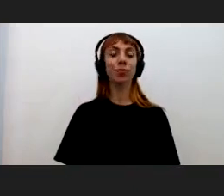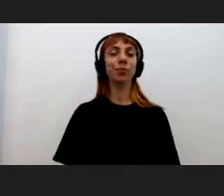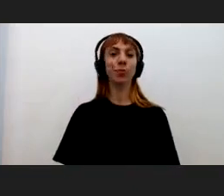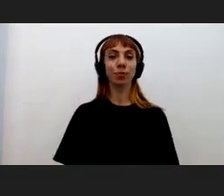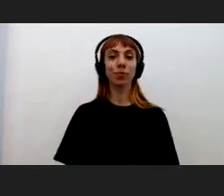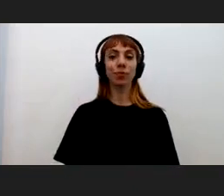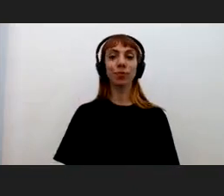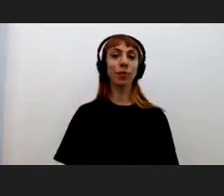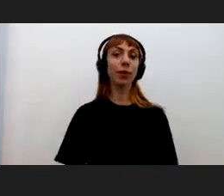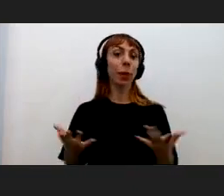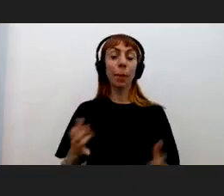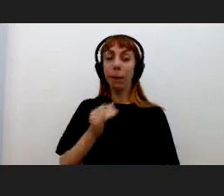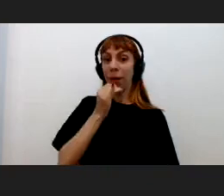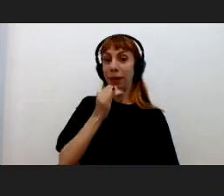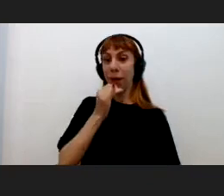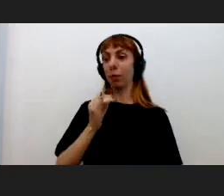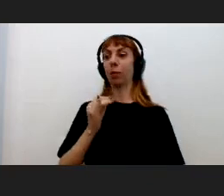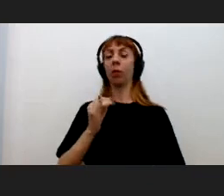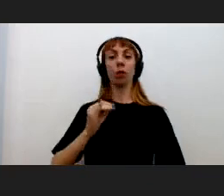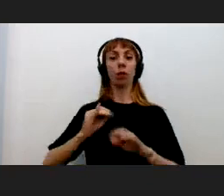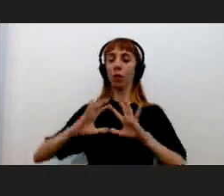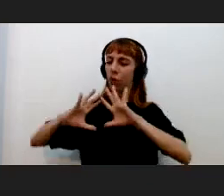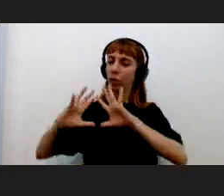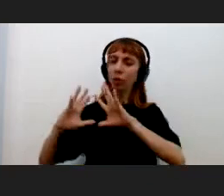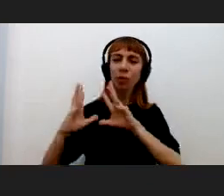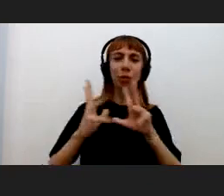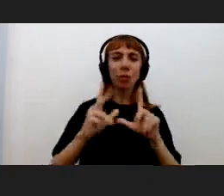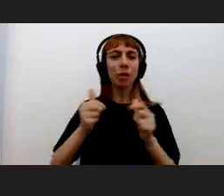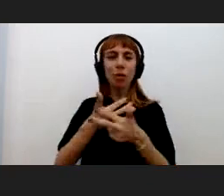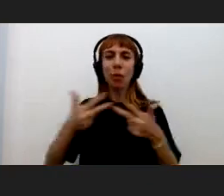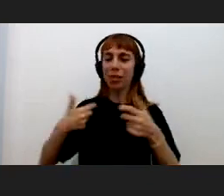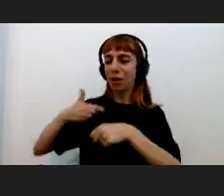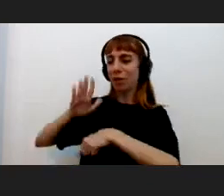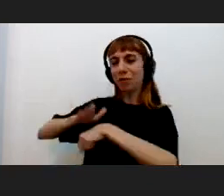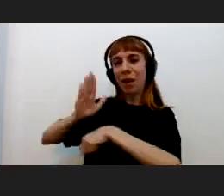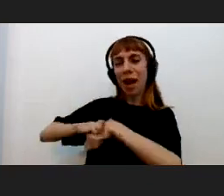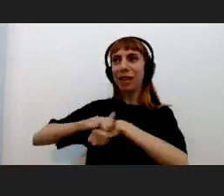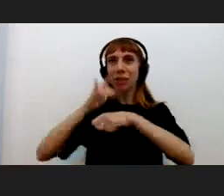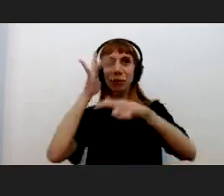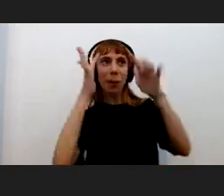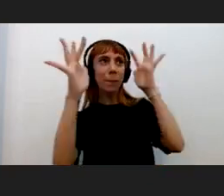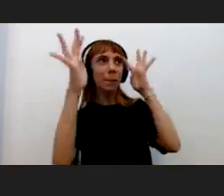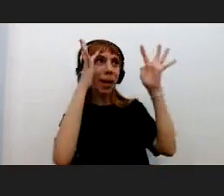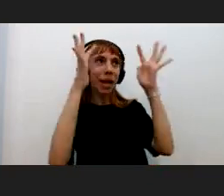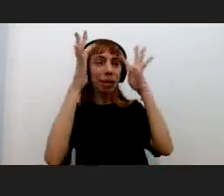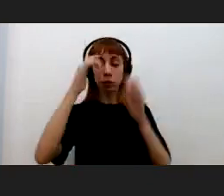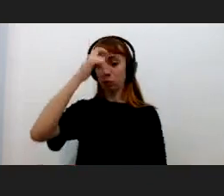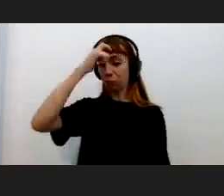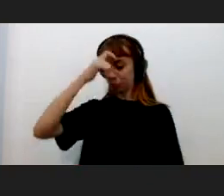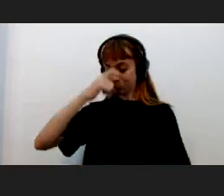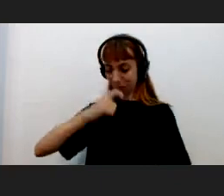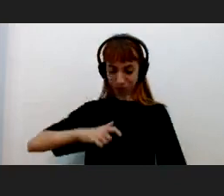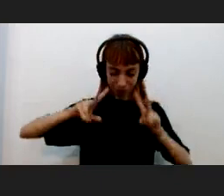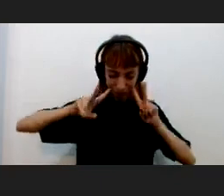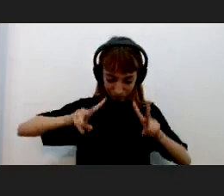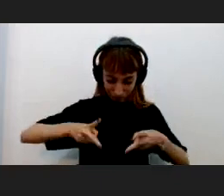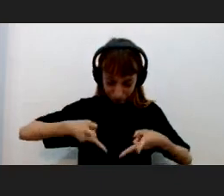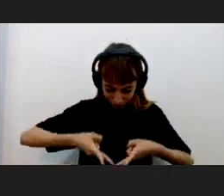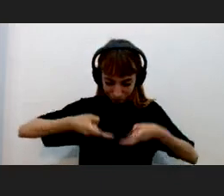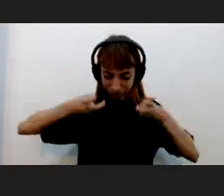Tudo aquilo que eu faço, tudo aquilo que eu penso, tudo aquilo que eu sou e que eu identifico como identidade, ela